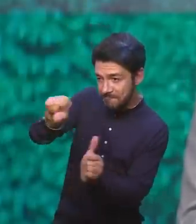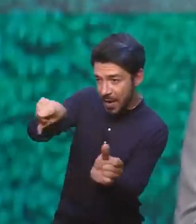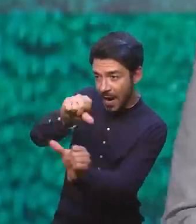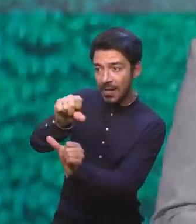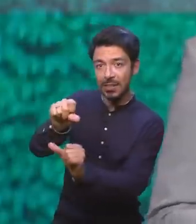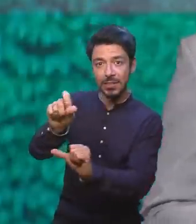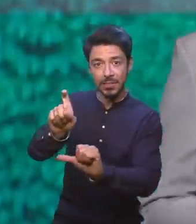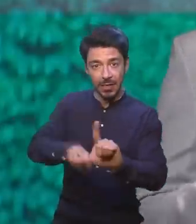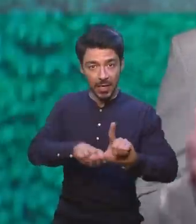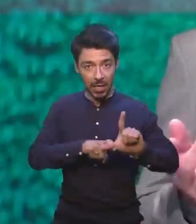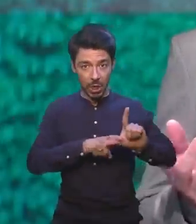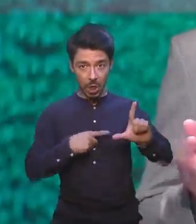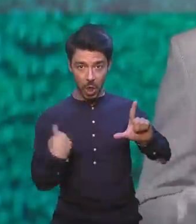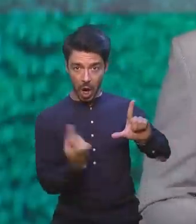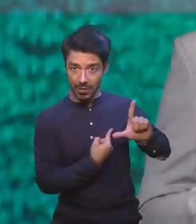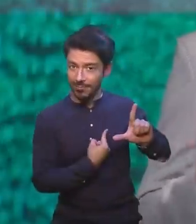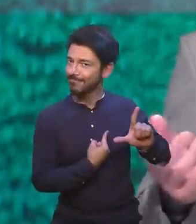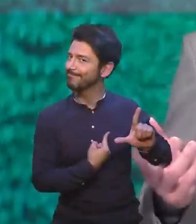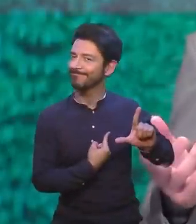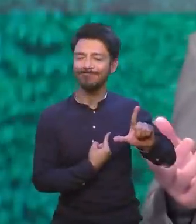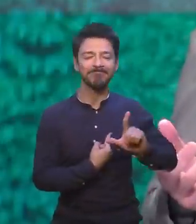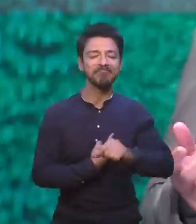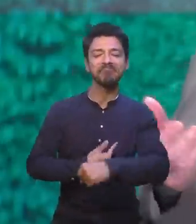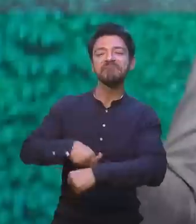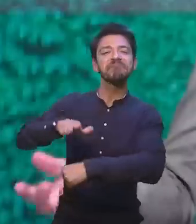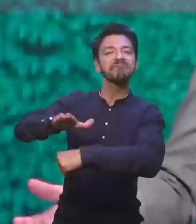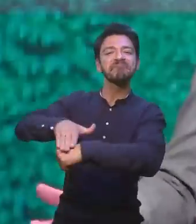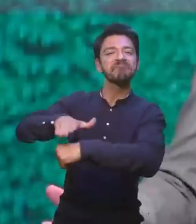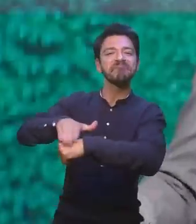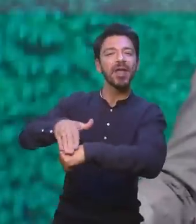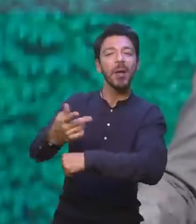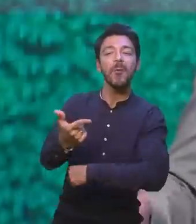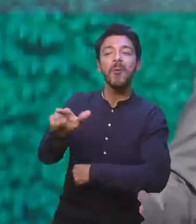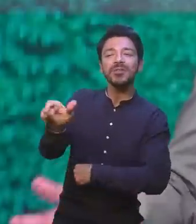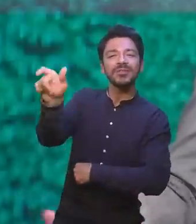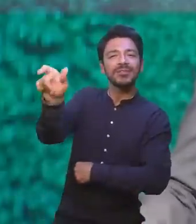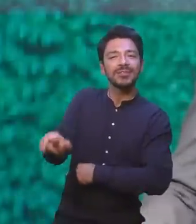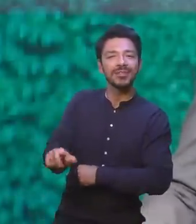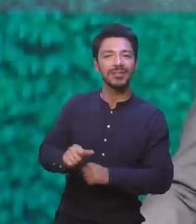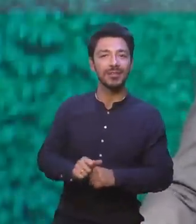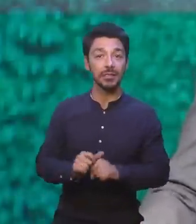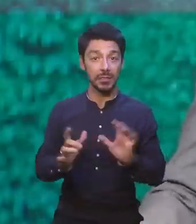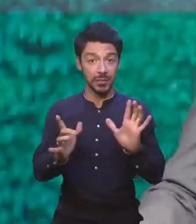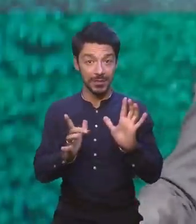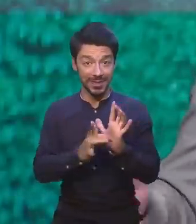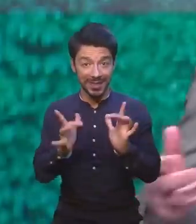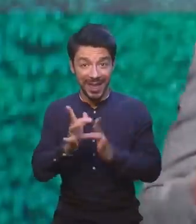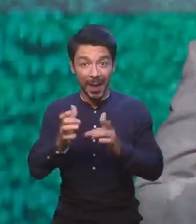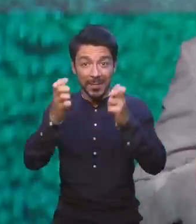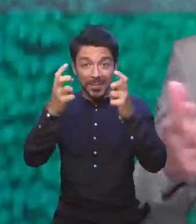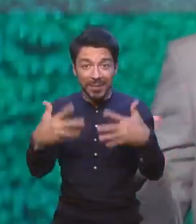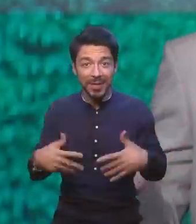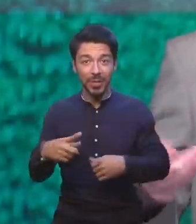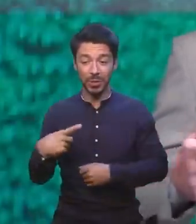outro. Nós podemos colaborar, cooperar, ou como diz Jesus, sermos semeadores. Nestes tempos difíceis nós vamos